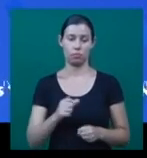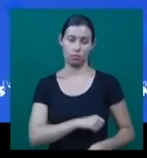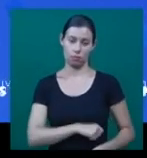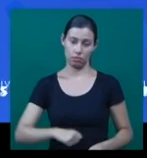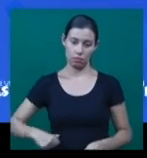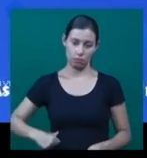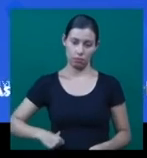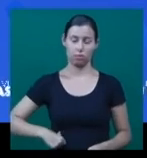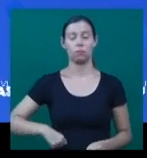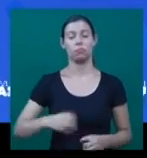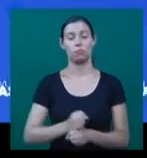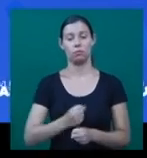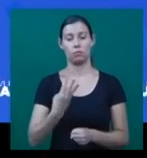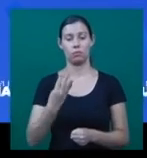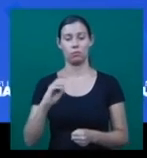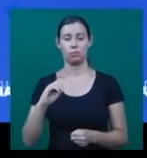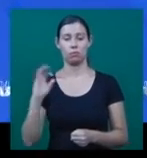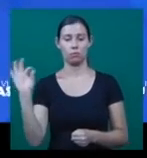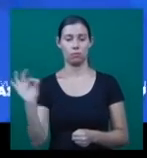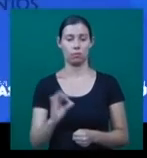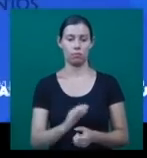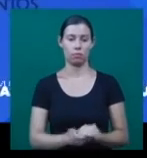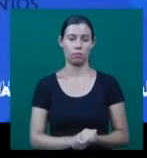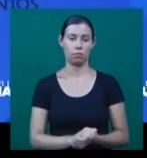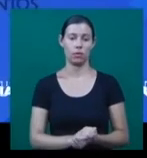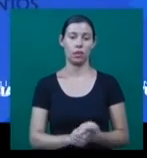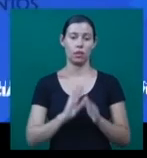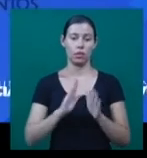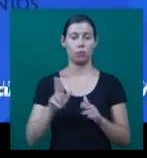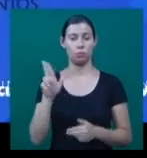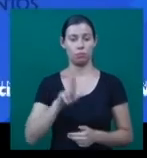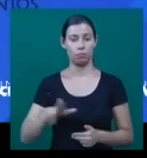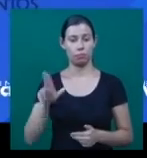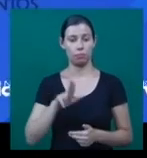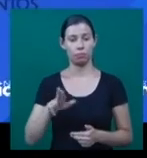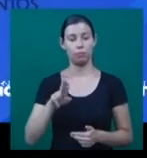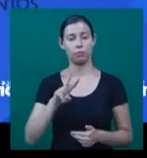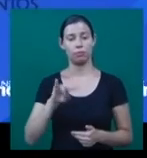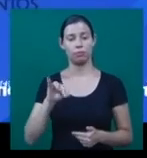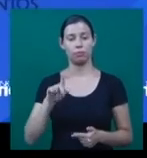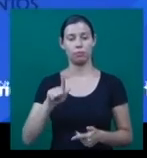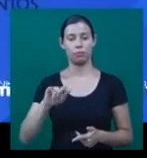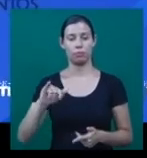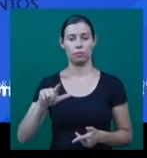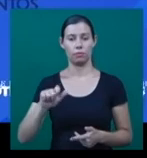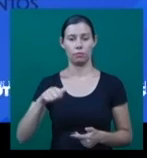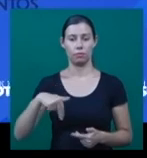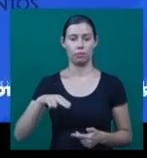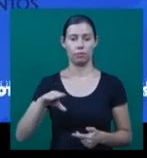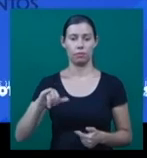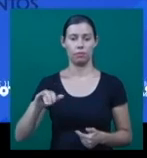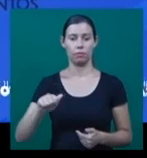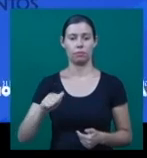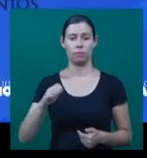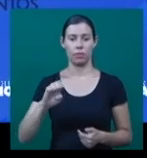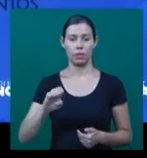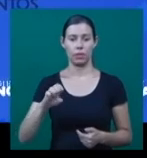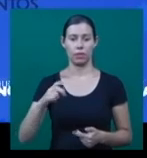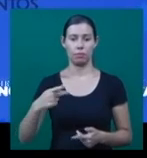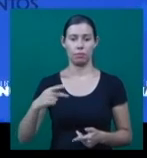cesarianas somam cerca de 40%. Já em Uberlândia, segundo dados da Vigilância Epidemiológica, no ano passado,